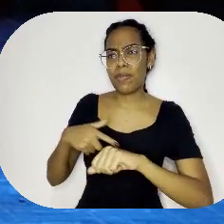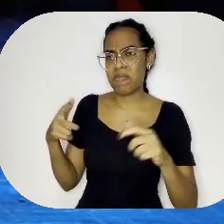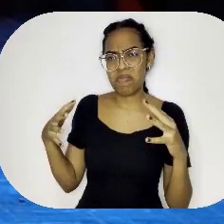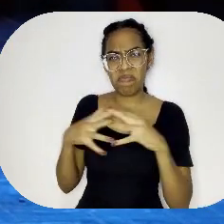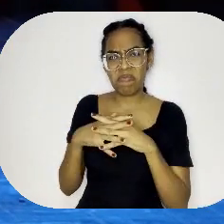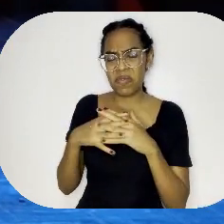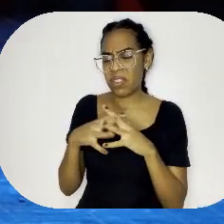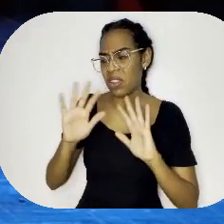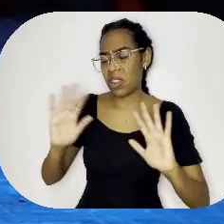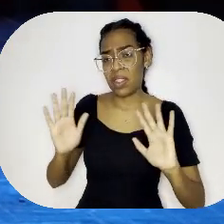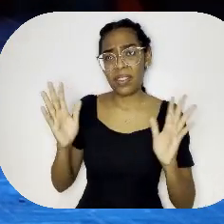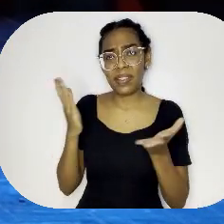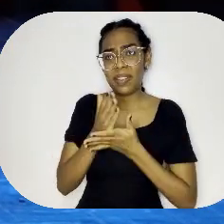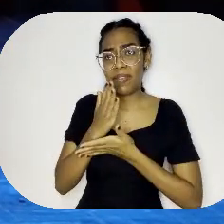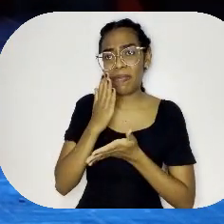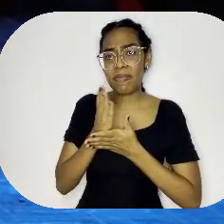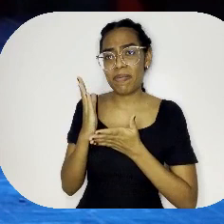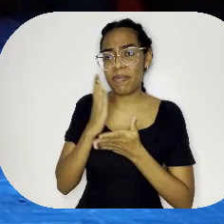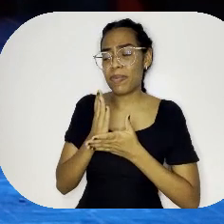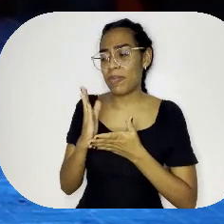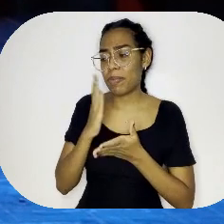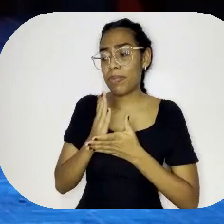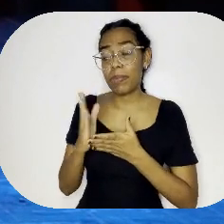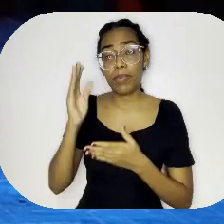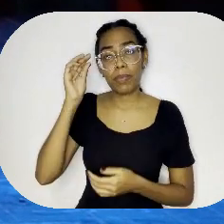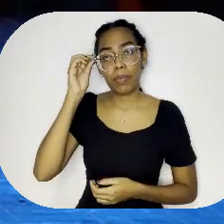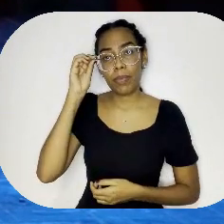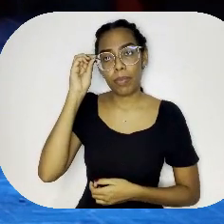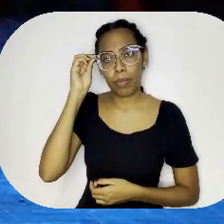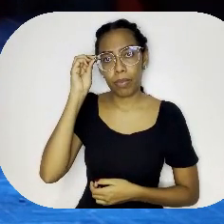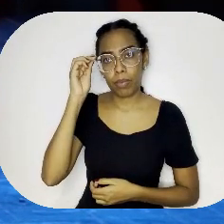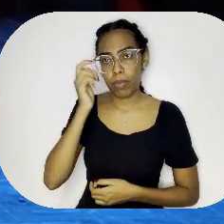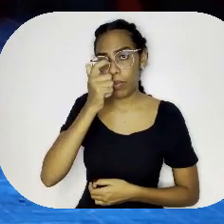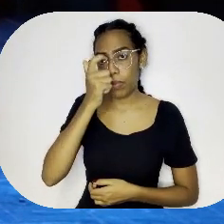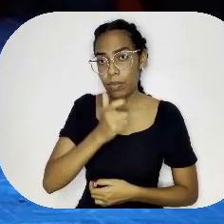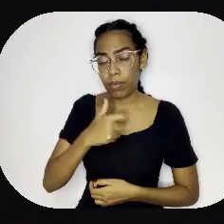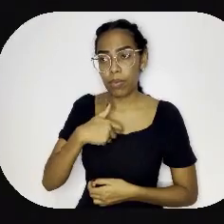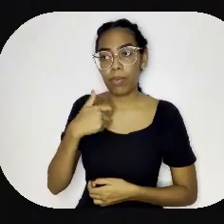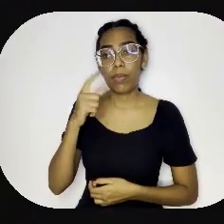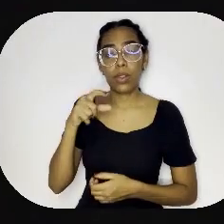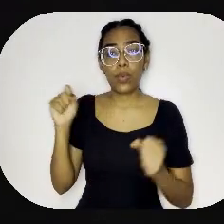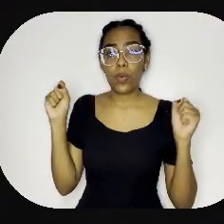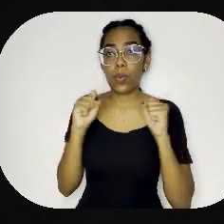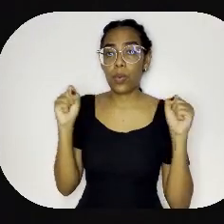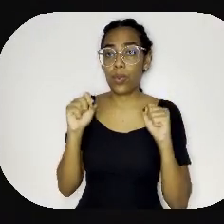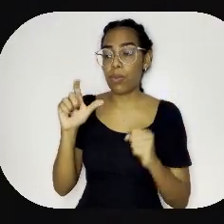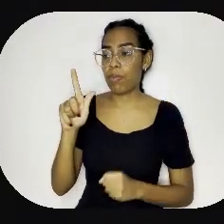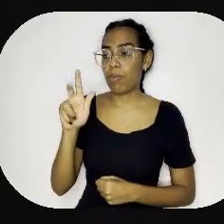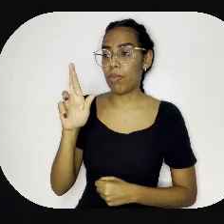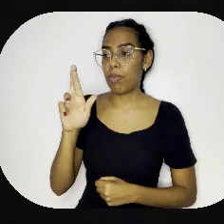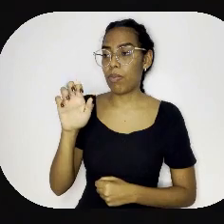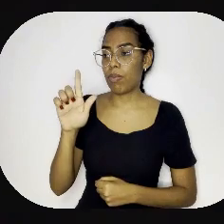Groove. Não. Ô Maria, uma coisa não tem nada a ver com a outra. E outra, corrigindo aqui a informação, eu não sou adorador do